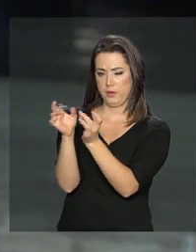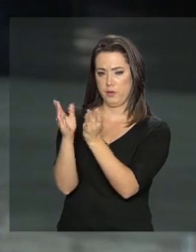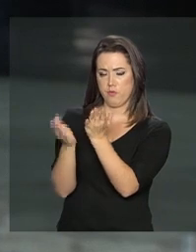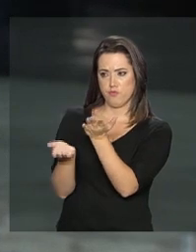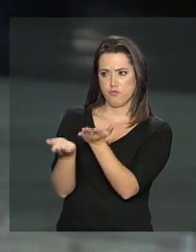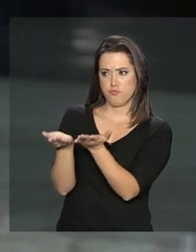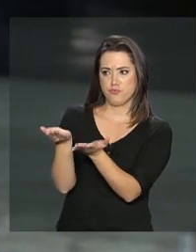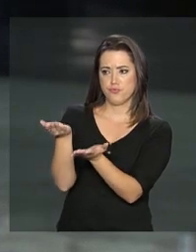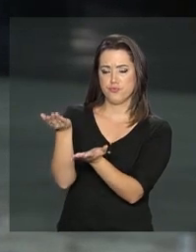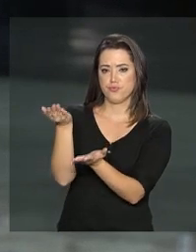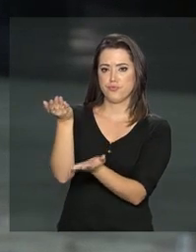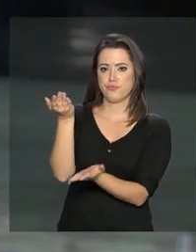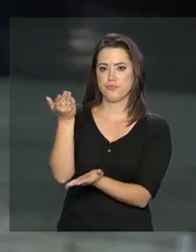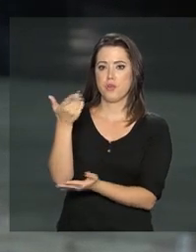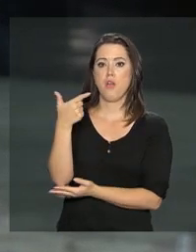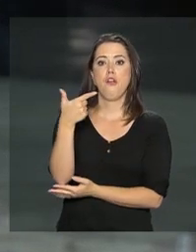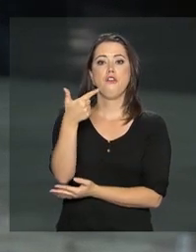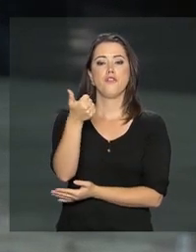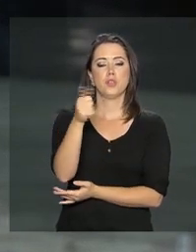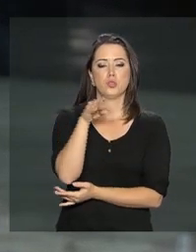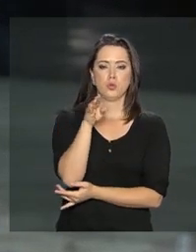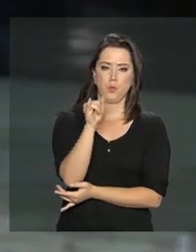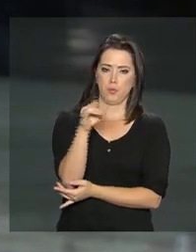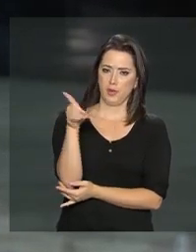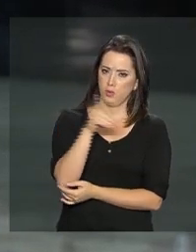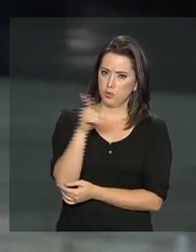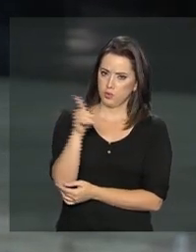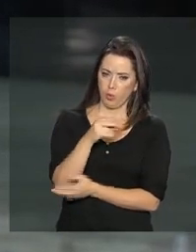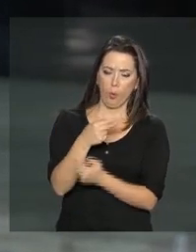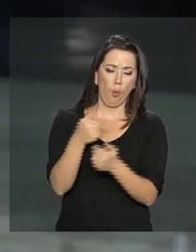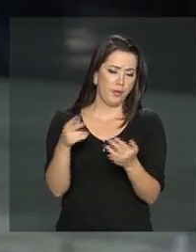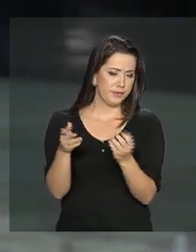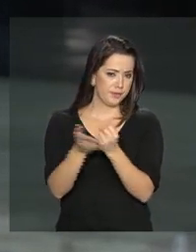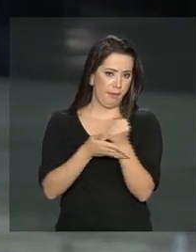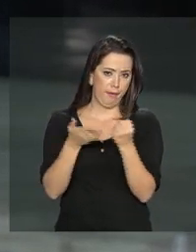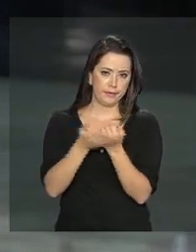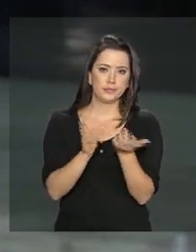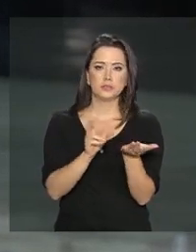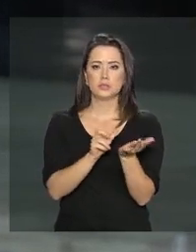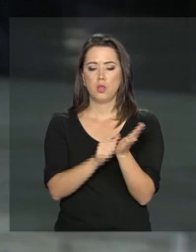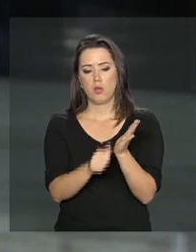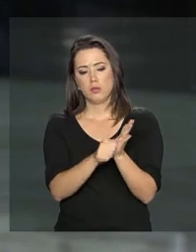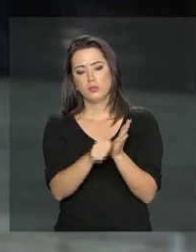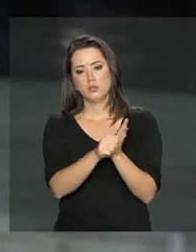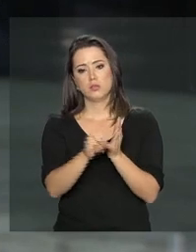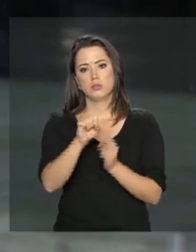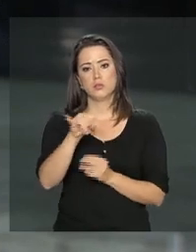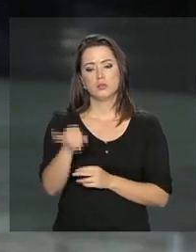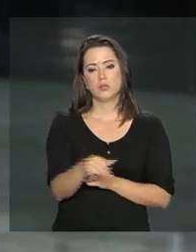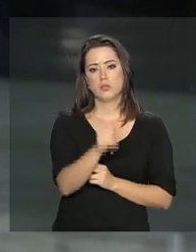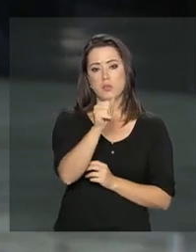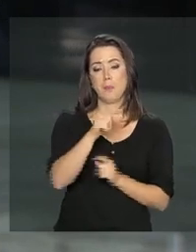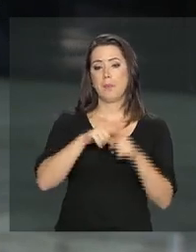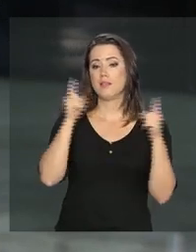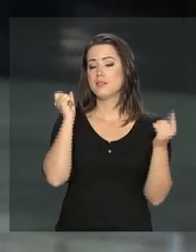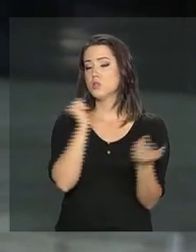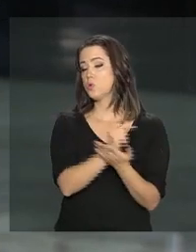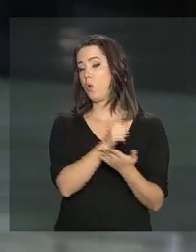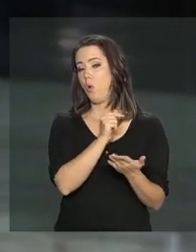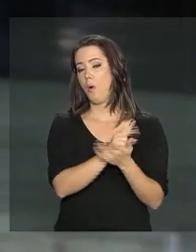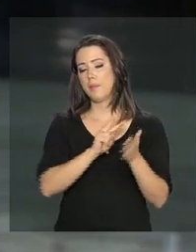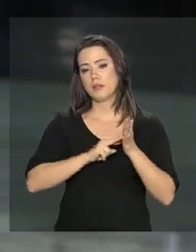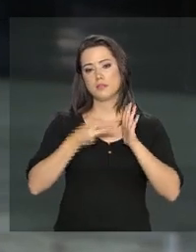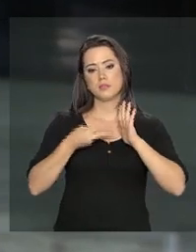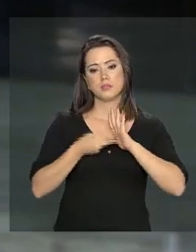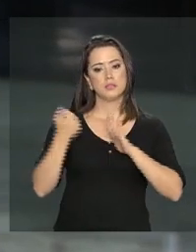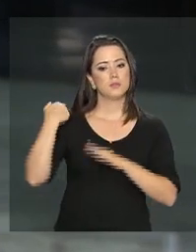de dólares impulsionado principalmente pelos produtos básicos como grãos de soja as importações registraram